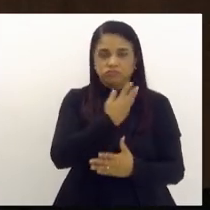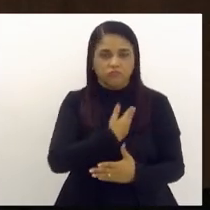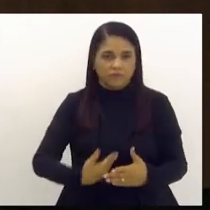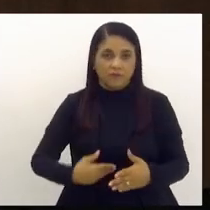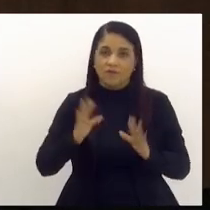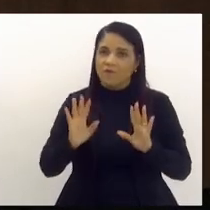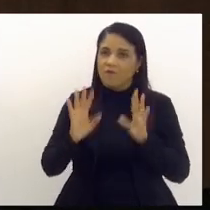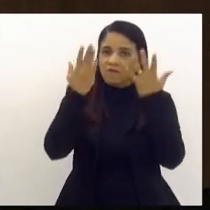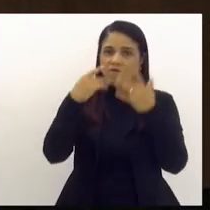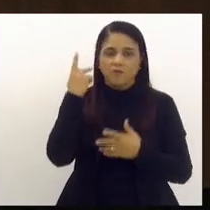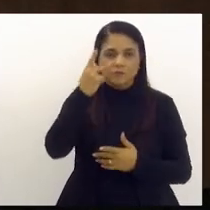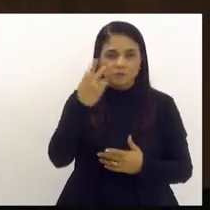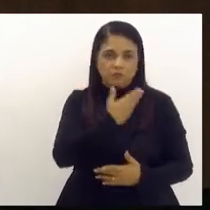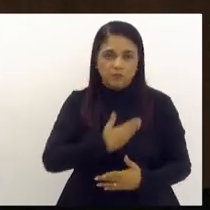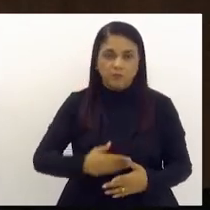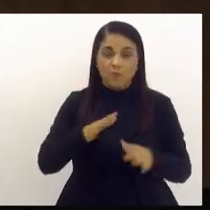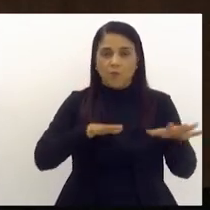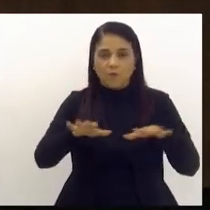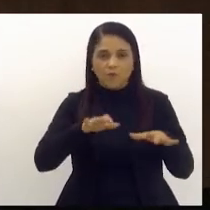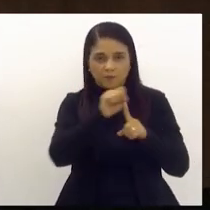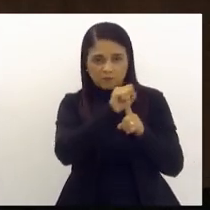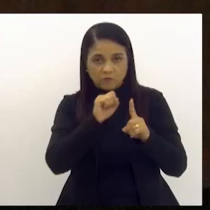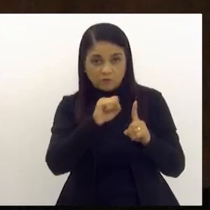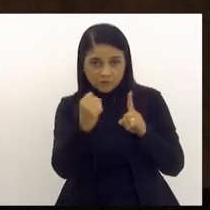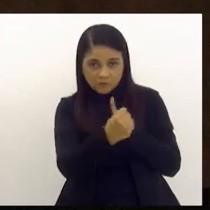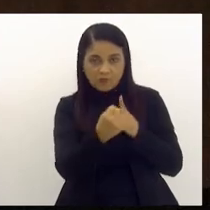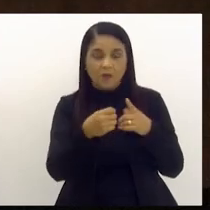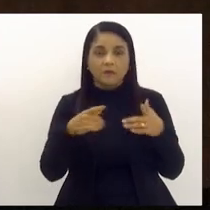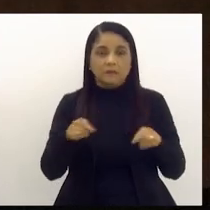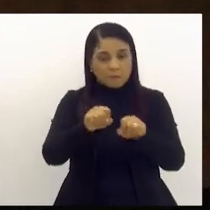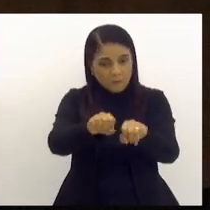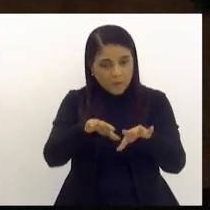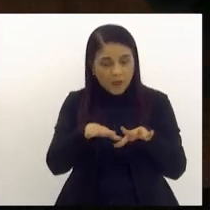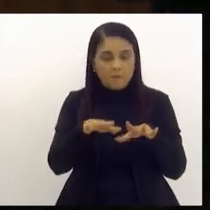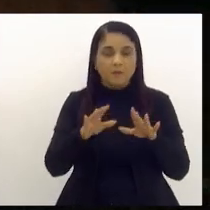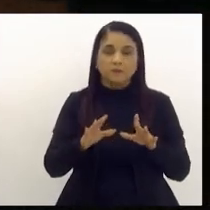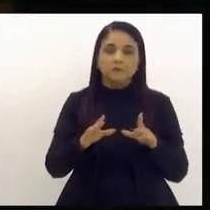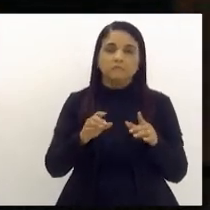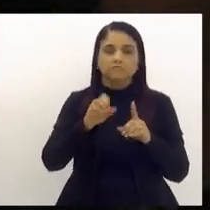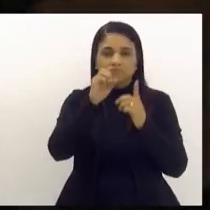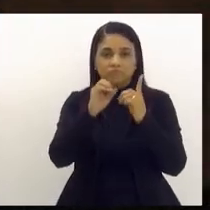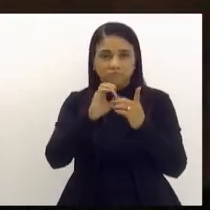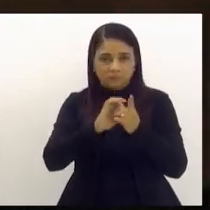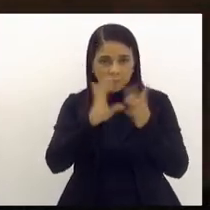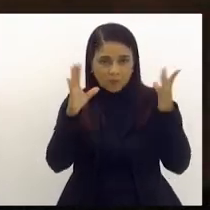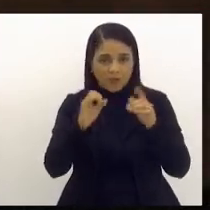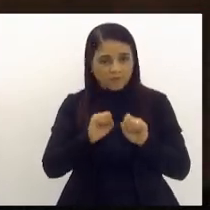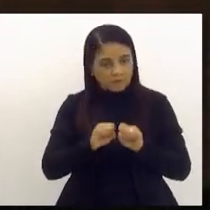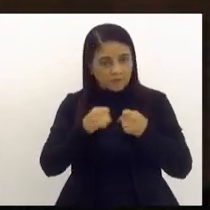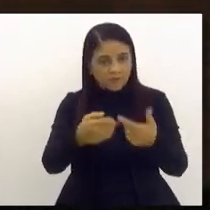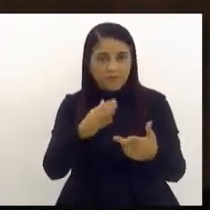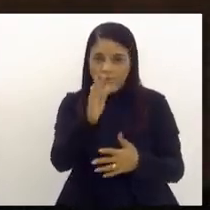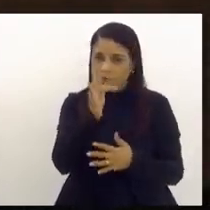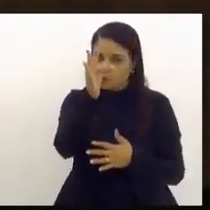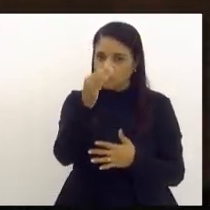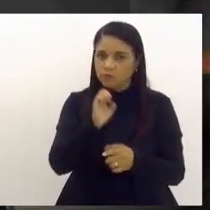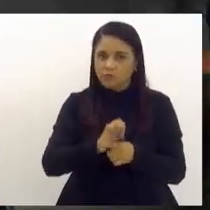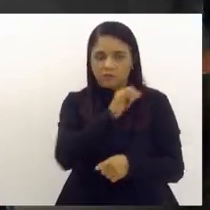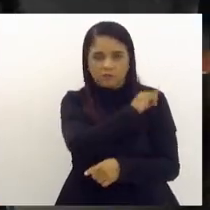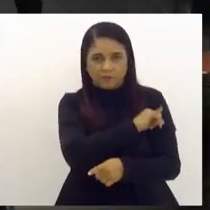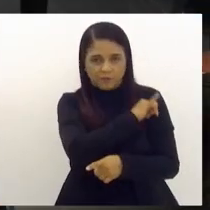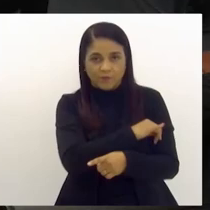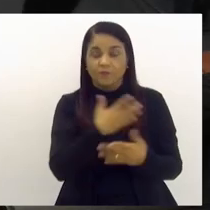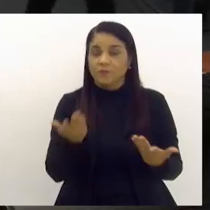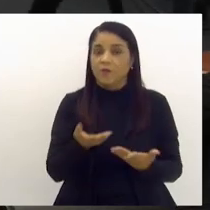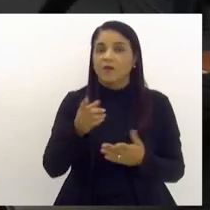pública, viva os movimentos sociais, viva esse parlamento que, de forma democrática, defende o futuro do Estado do Rio de Janeiro. Muito obrigado. Obrigado, deputado.